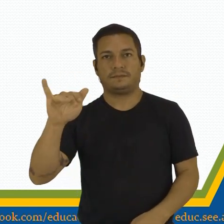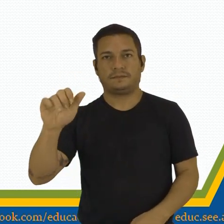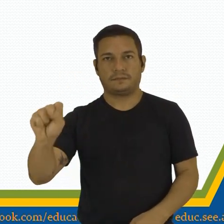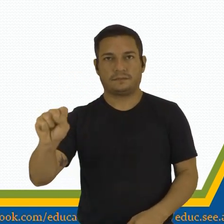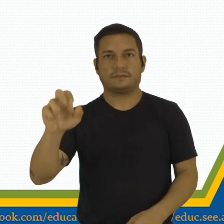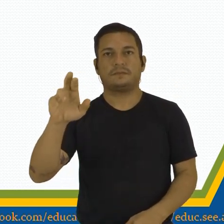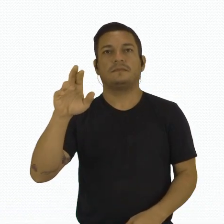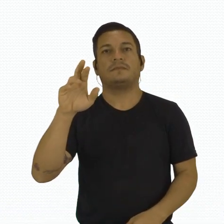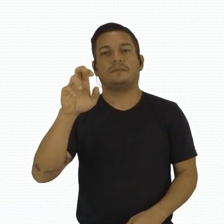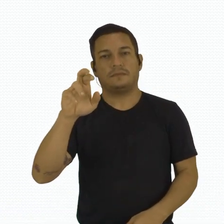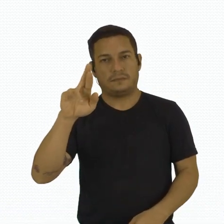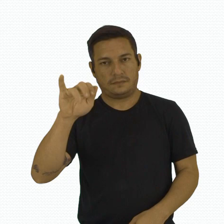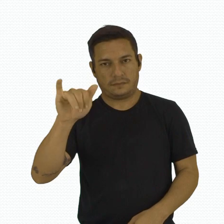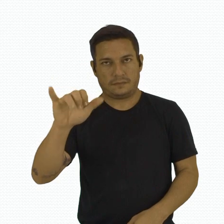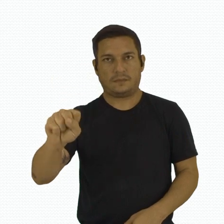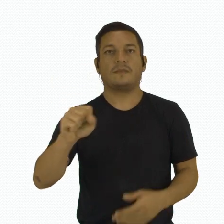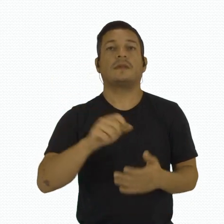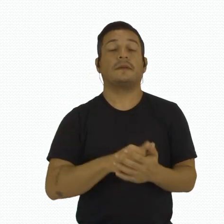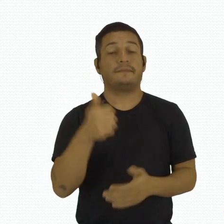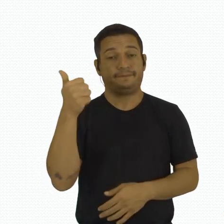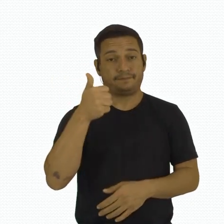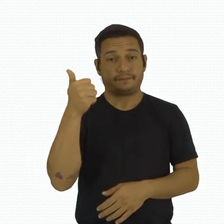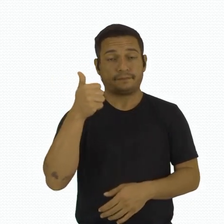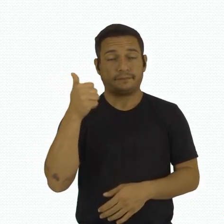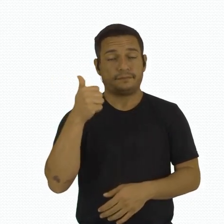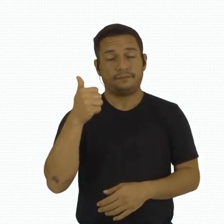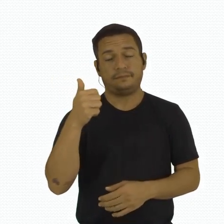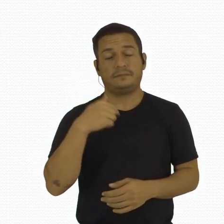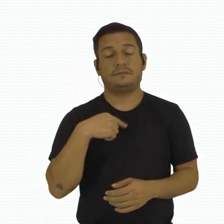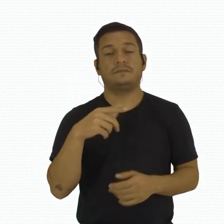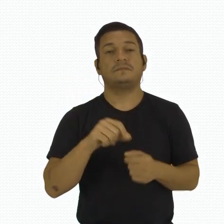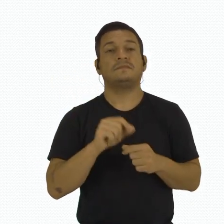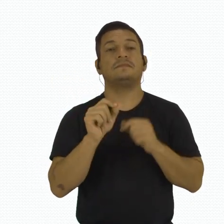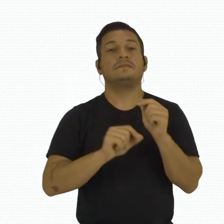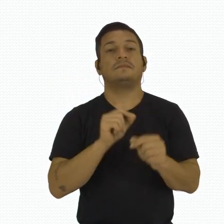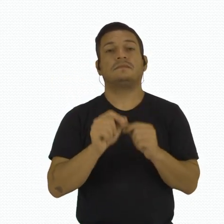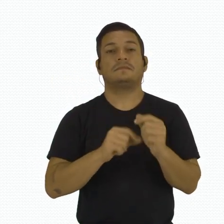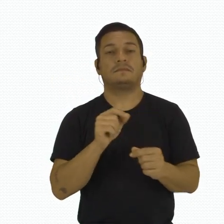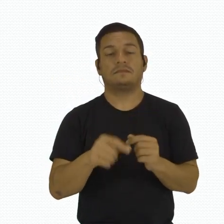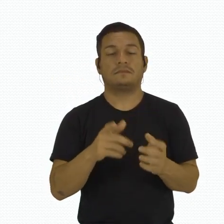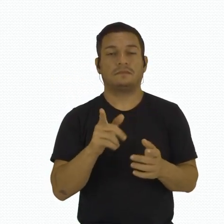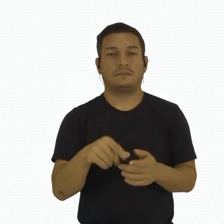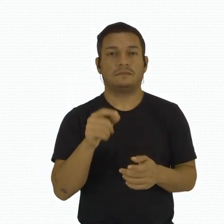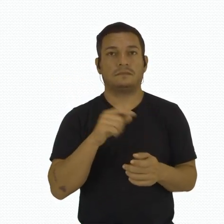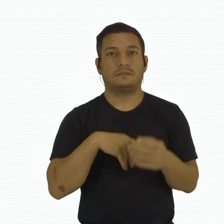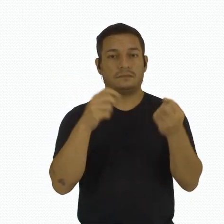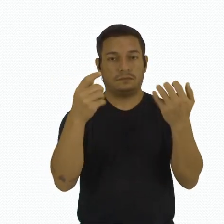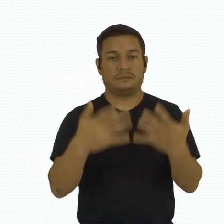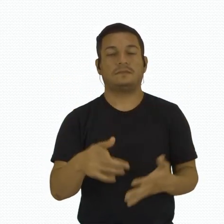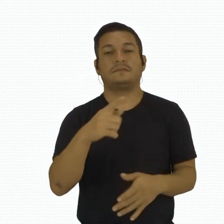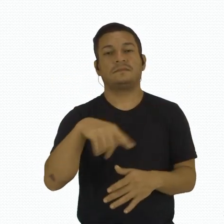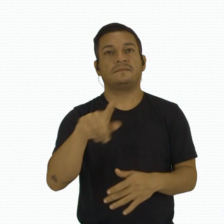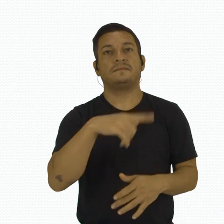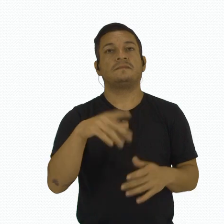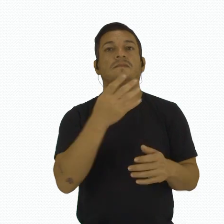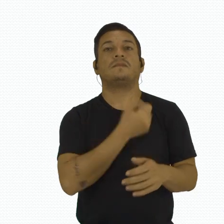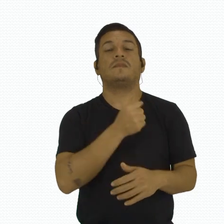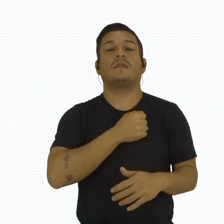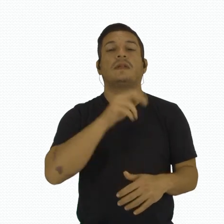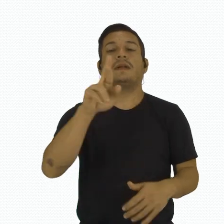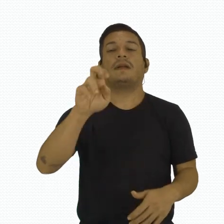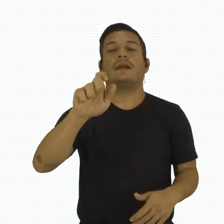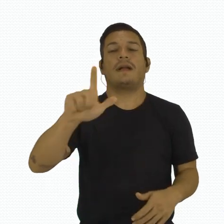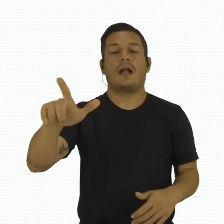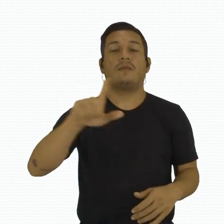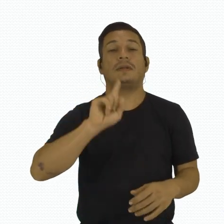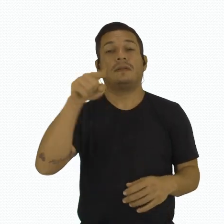Momo. Então vamos iniciar aqui. Primeiro, eu vou fazer um trabalho meio que ao contrário. Primeiro eu vou definir com você o que é número real, para depois